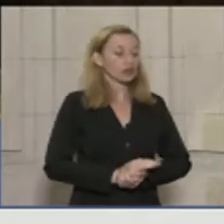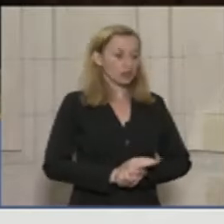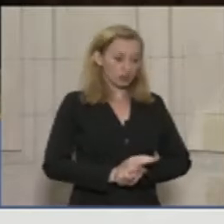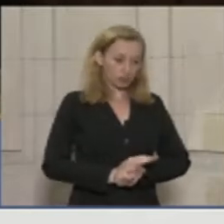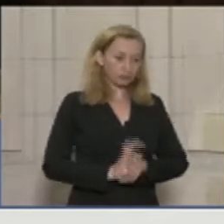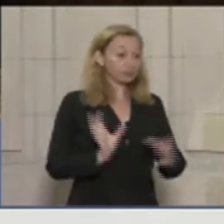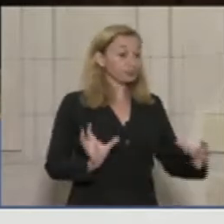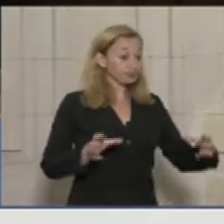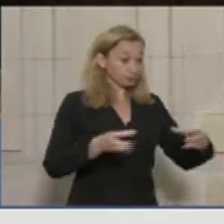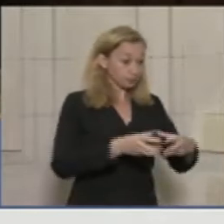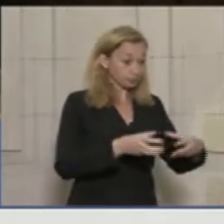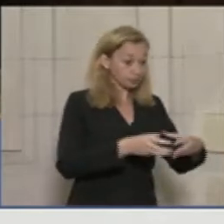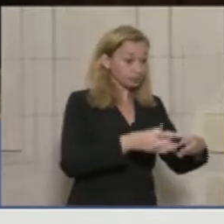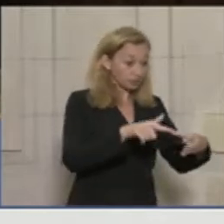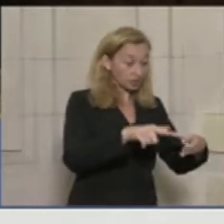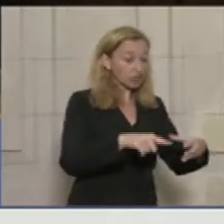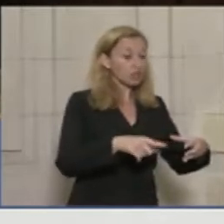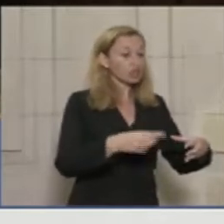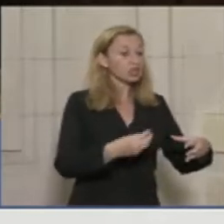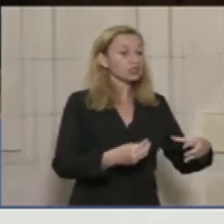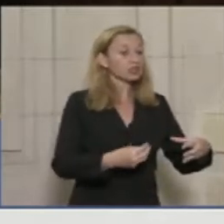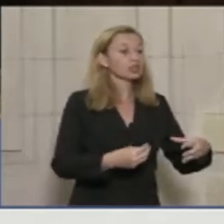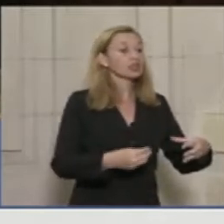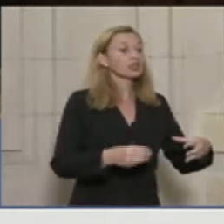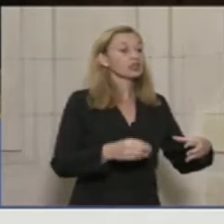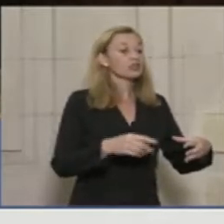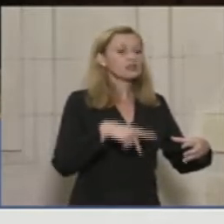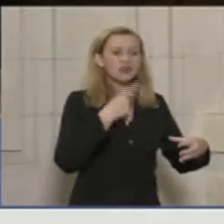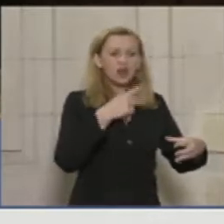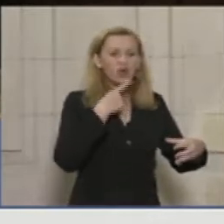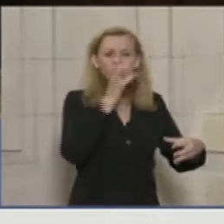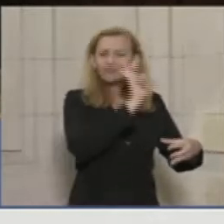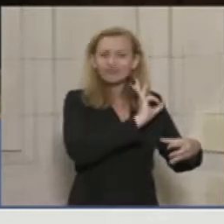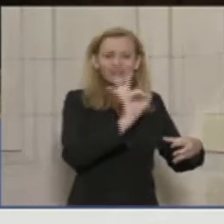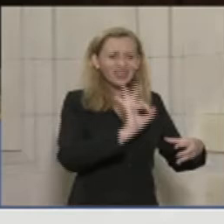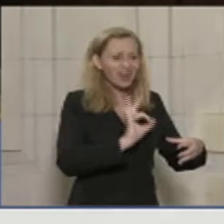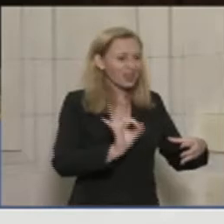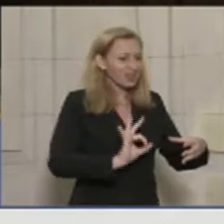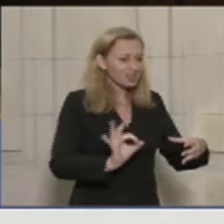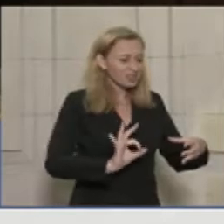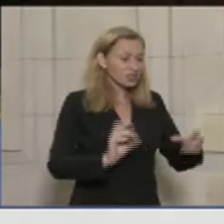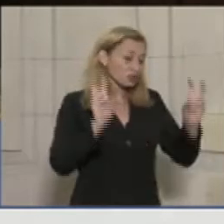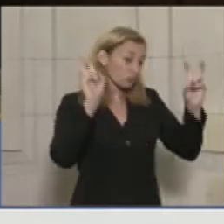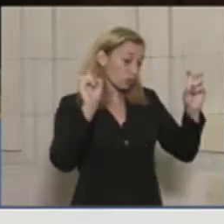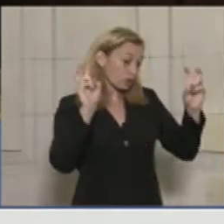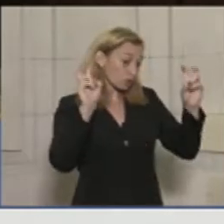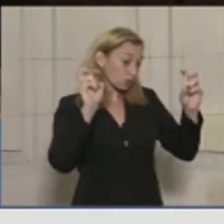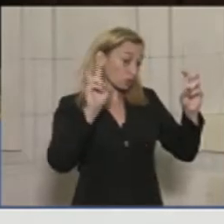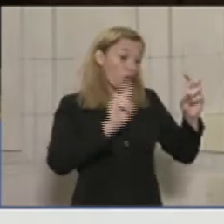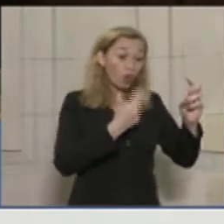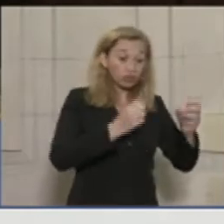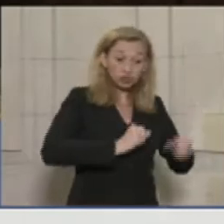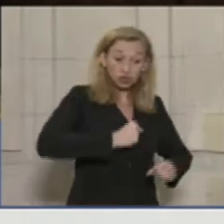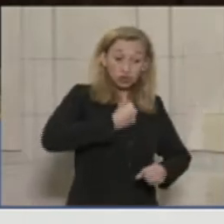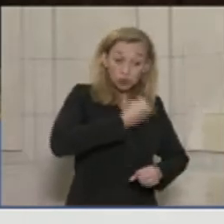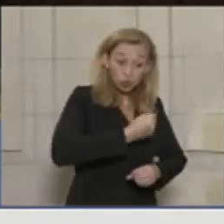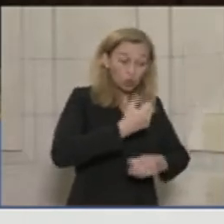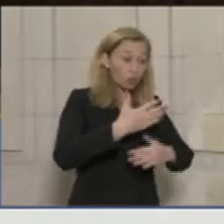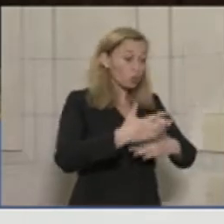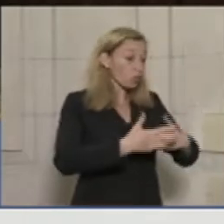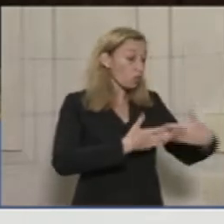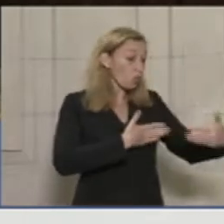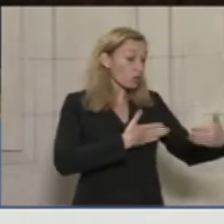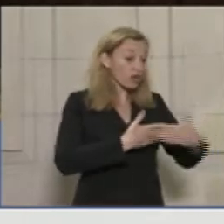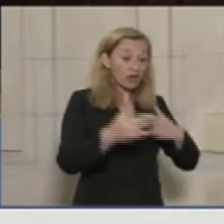sua equipe, presente em audiência pública, comentou, tocou no assunto, cogitou, esboçou qualquer